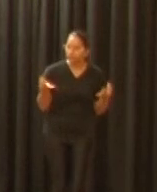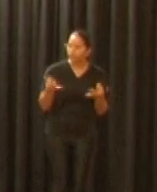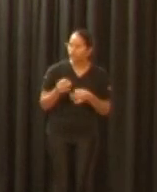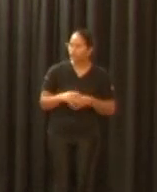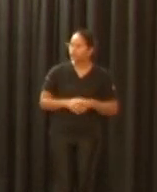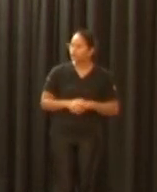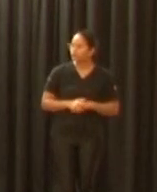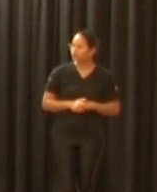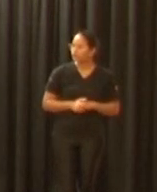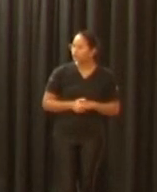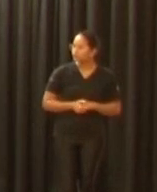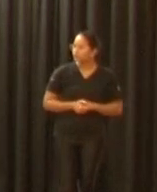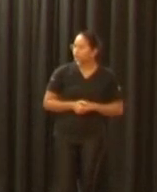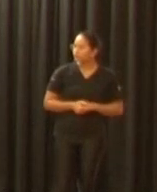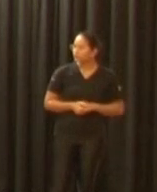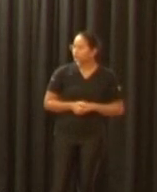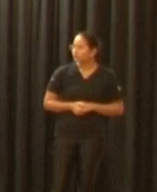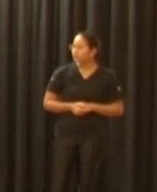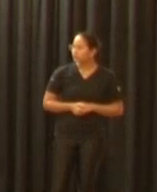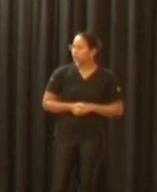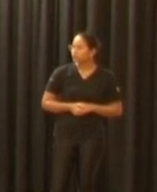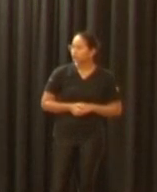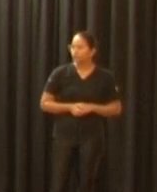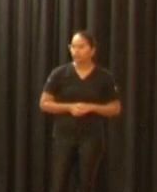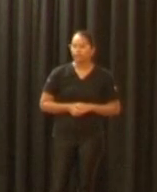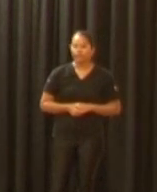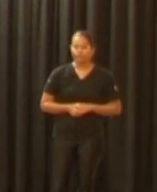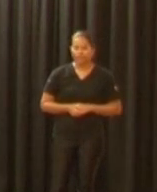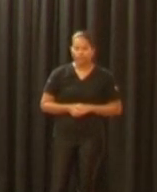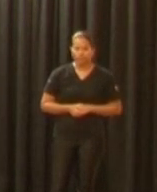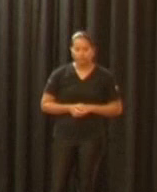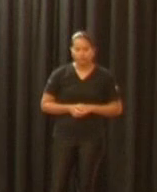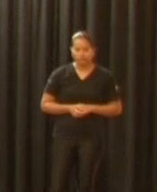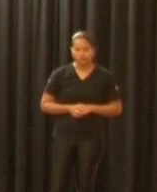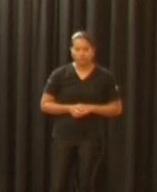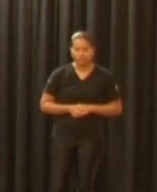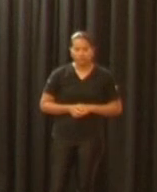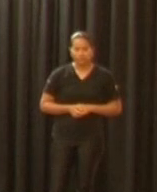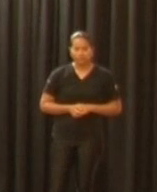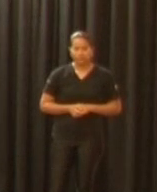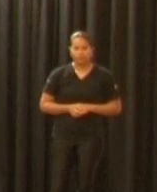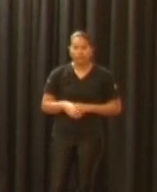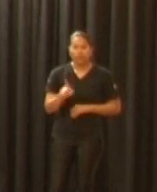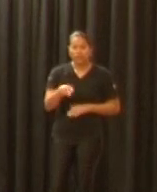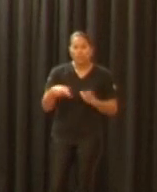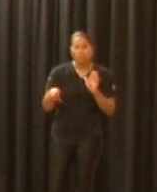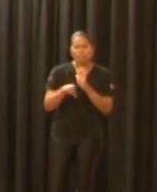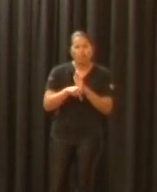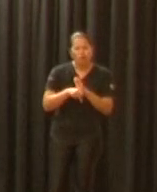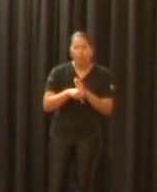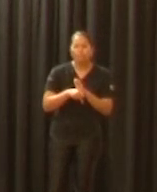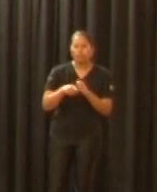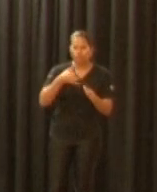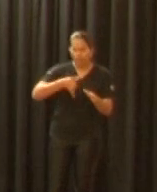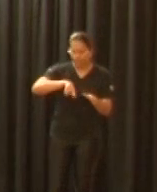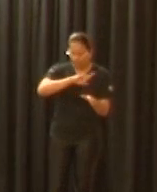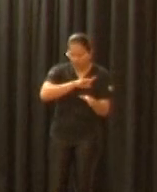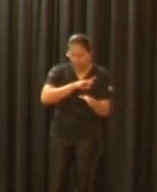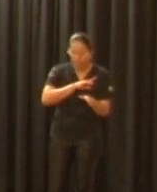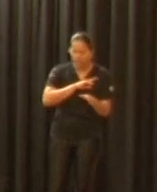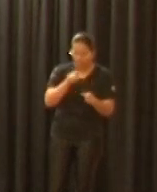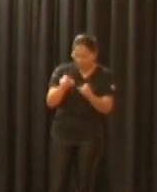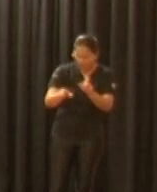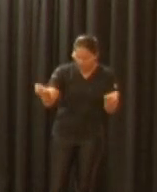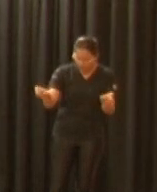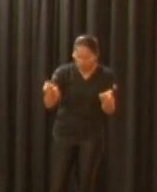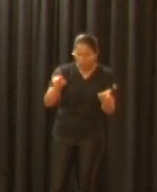né, popularmente dito que o que nos diferencia dos animais, né, é a racionalidade. Então, nós